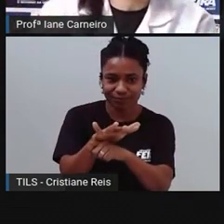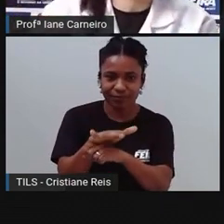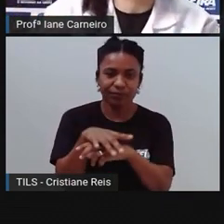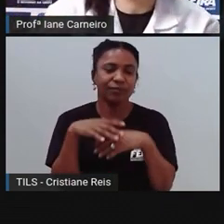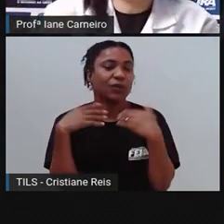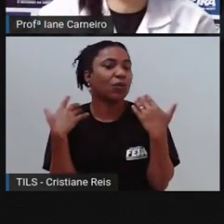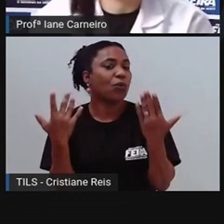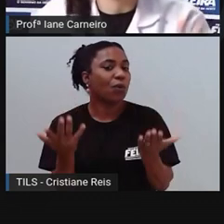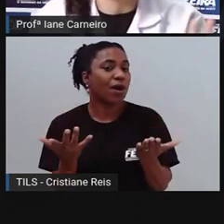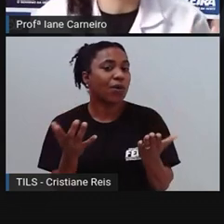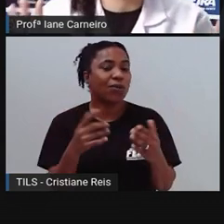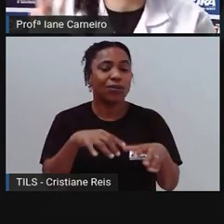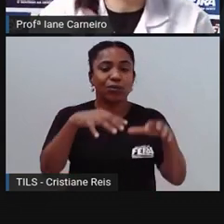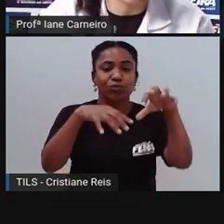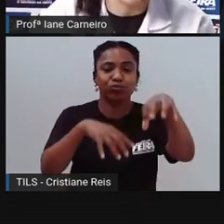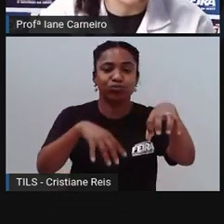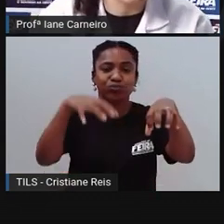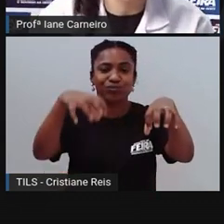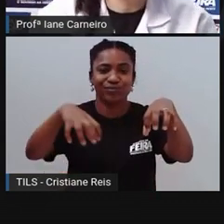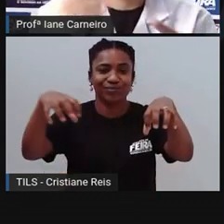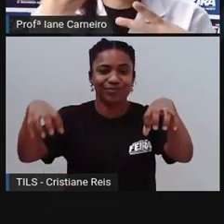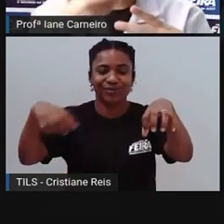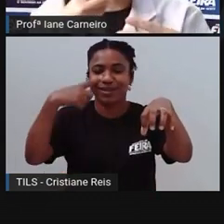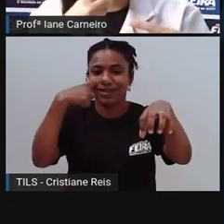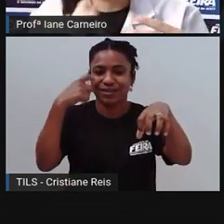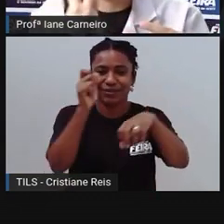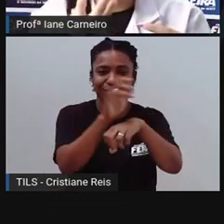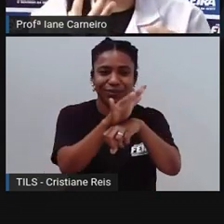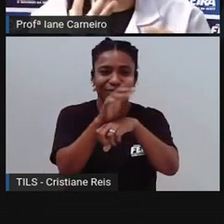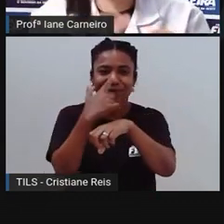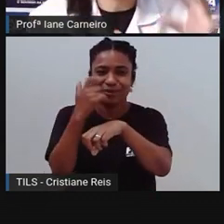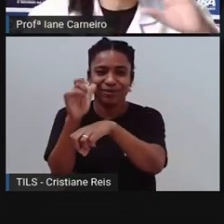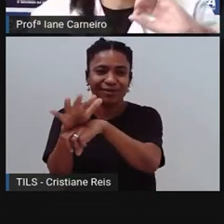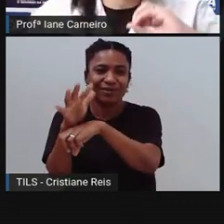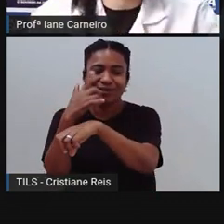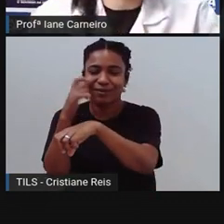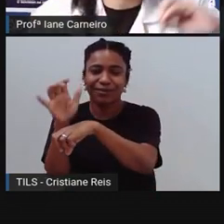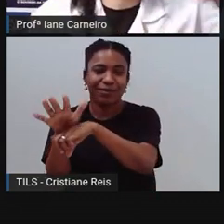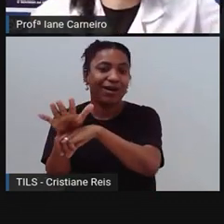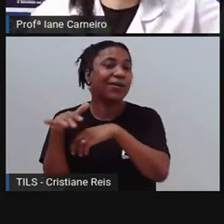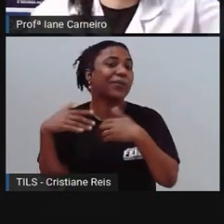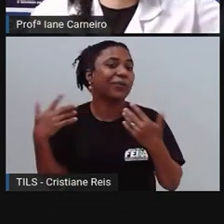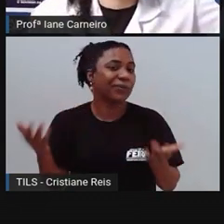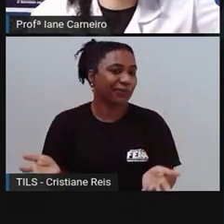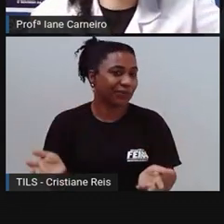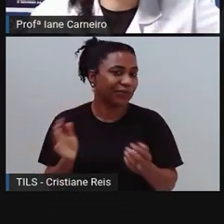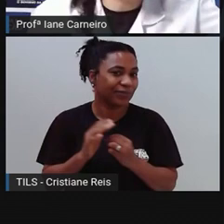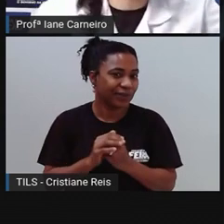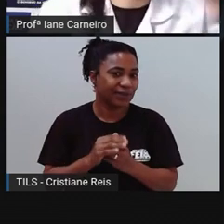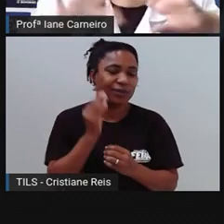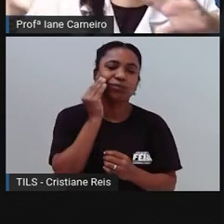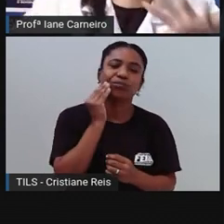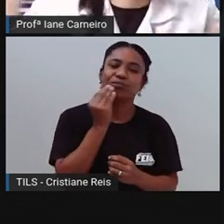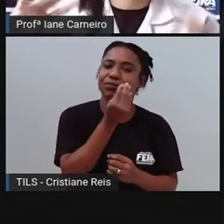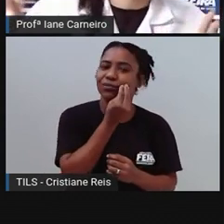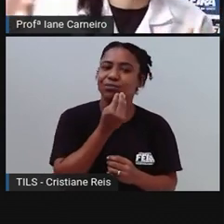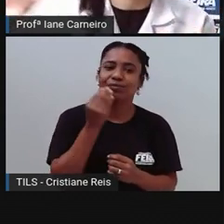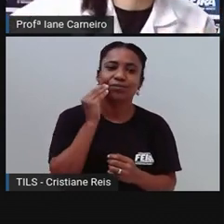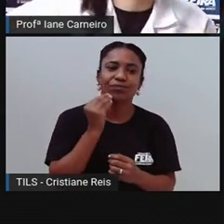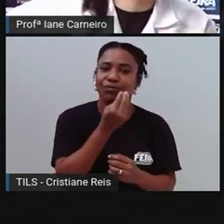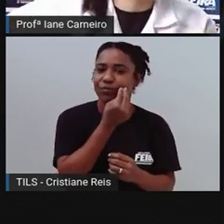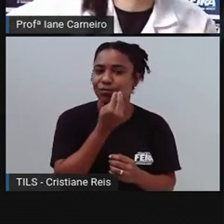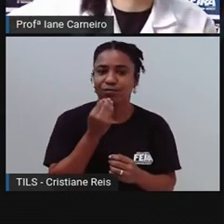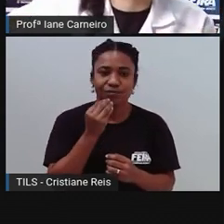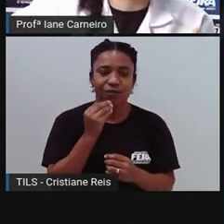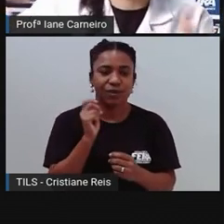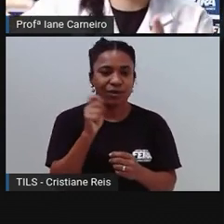Qual é a lixeira que a gente vai jogar cada um deles. O guardanapo que limpou a boca, a gente vai jogar no rejeito. Os outros a gente vai jogar